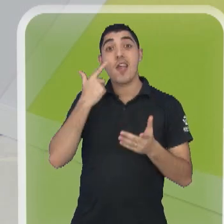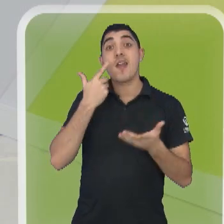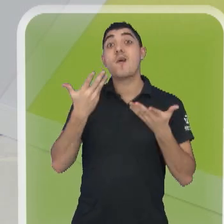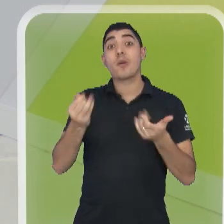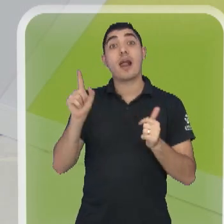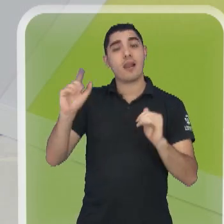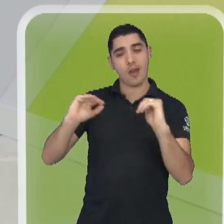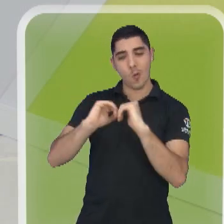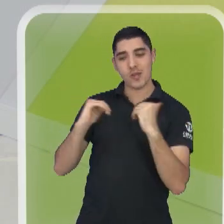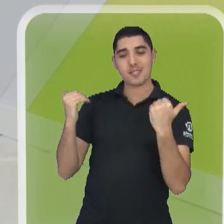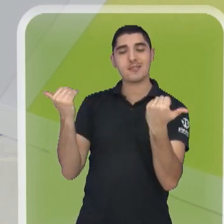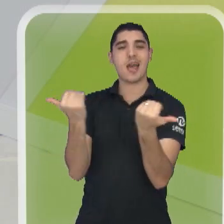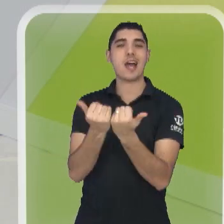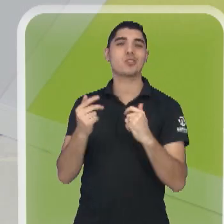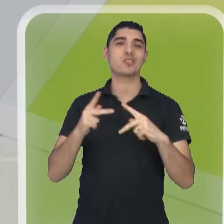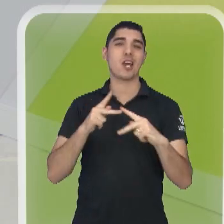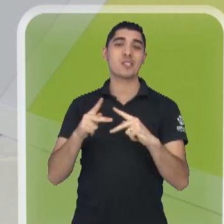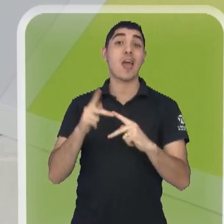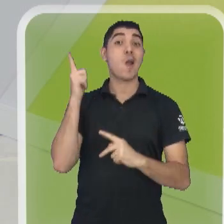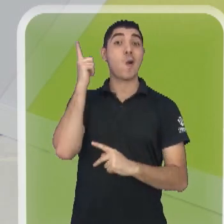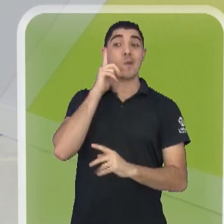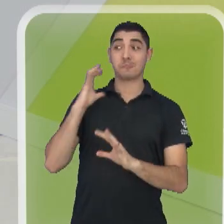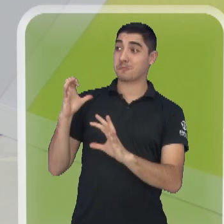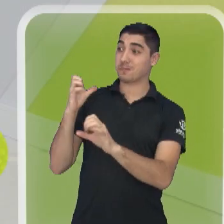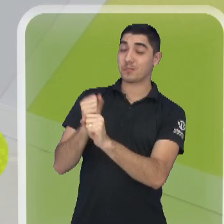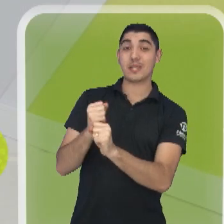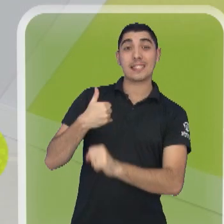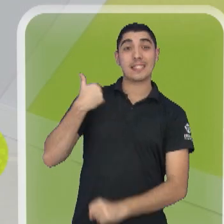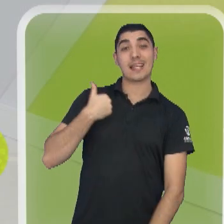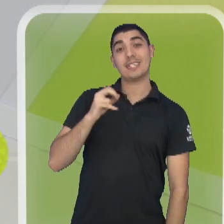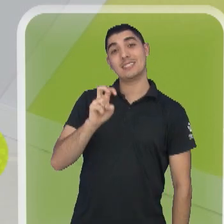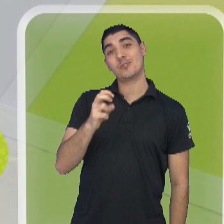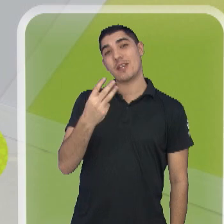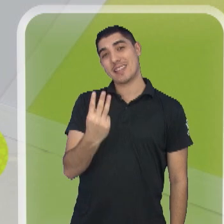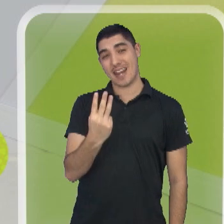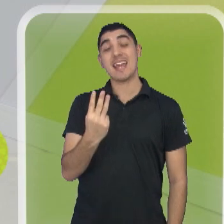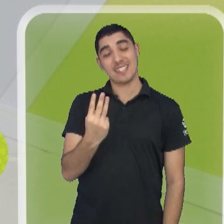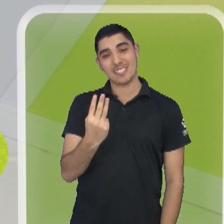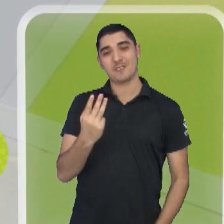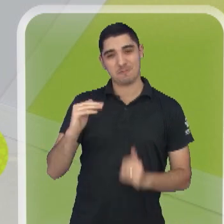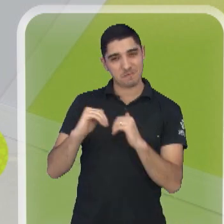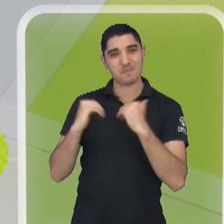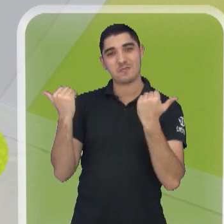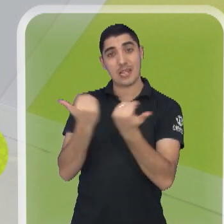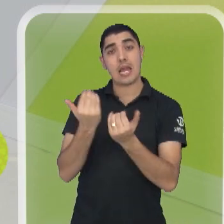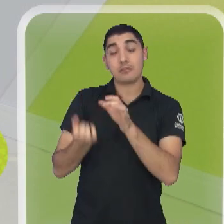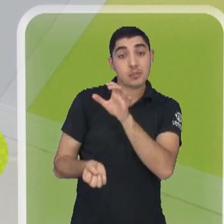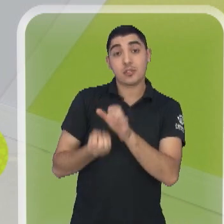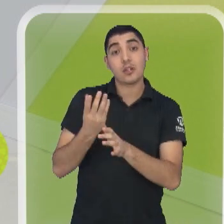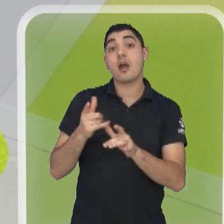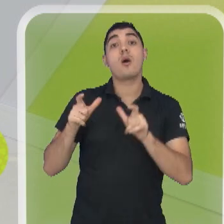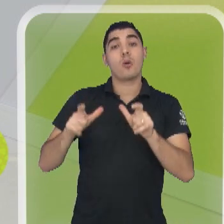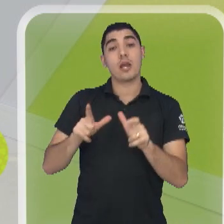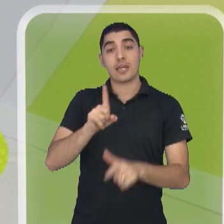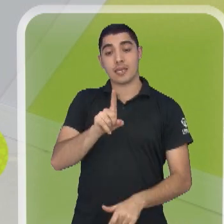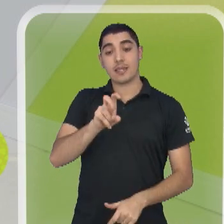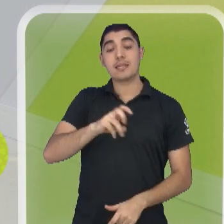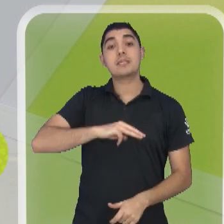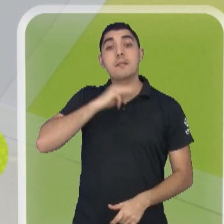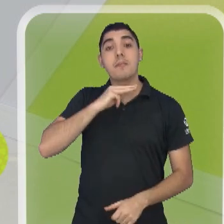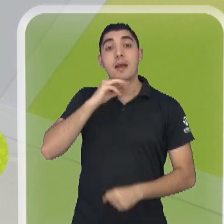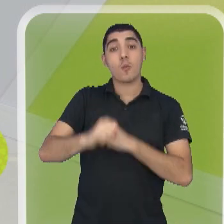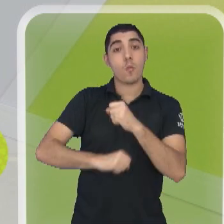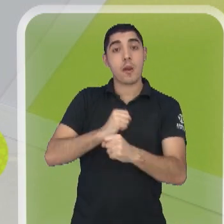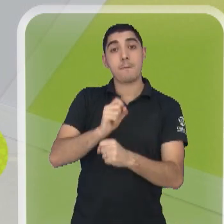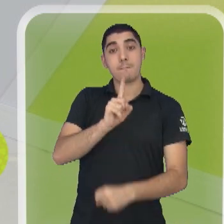o estádio Martins Pereira completou 53 anos ontem. O Martinzão foi inaugurado em 15 de março de